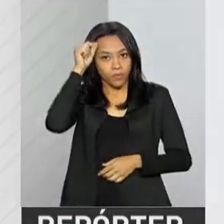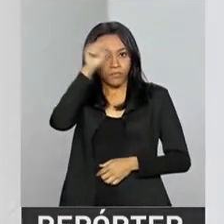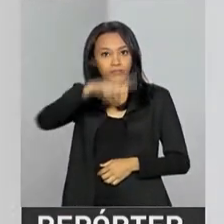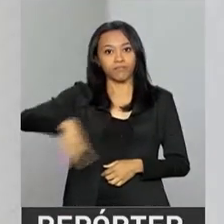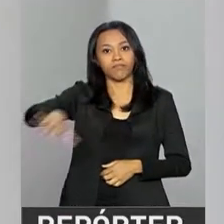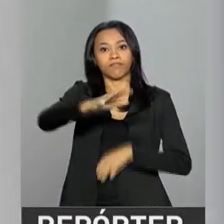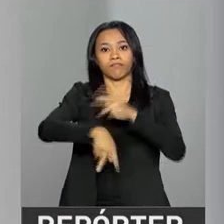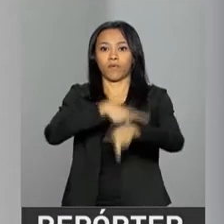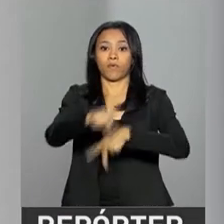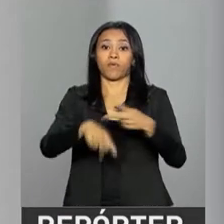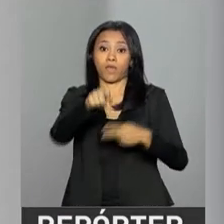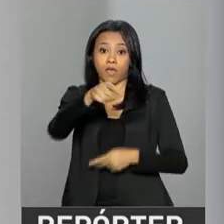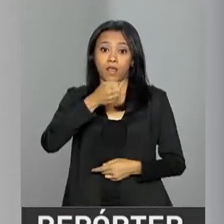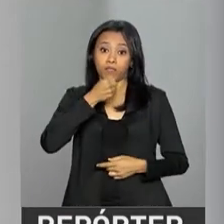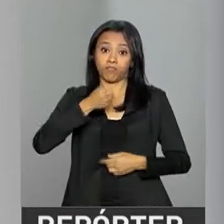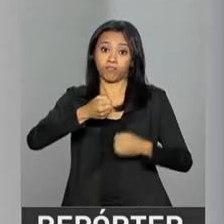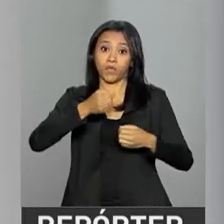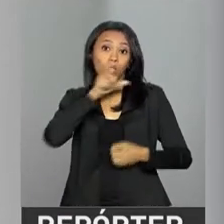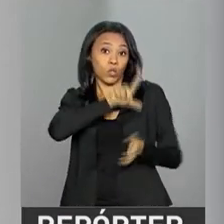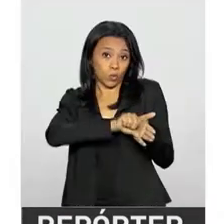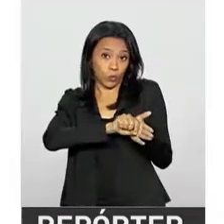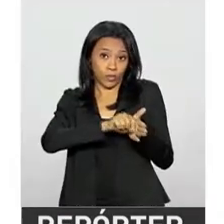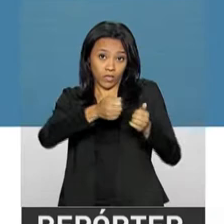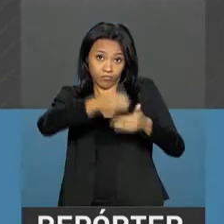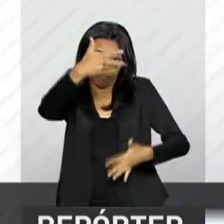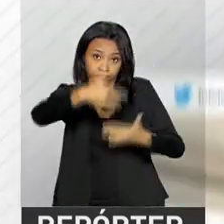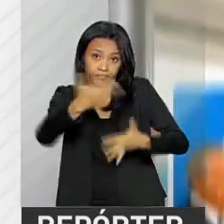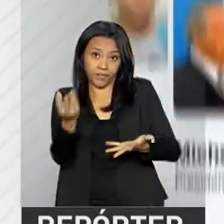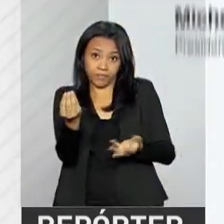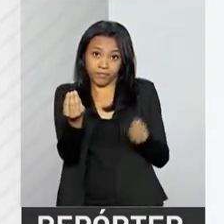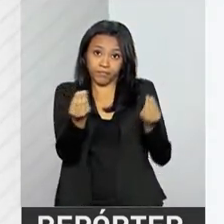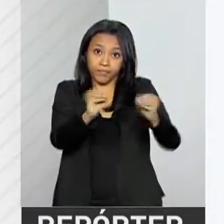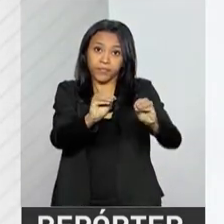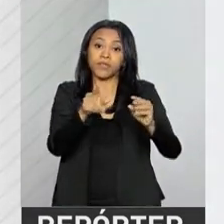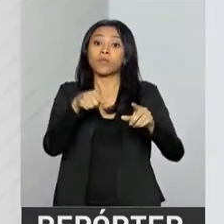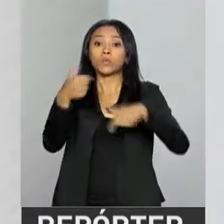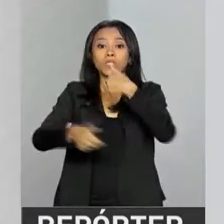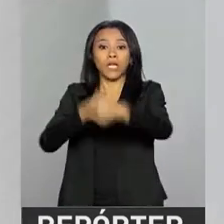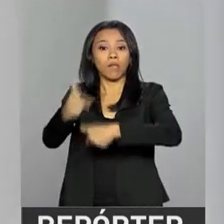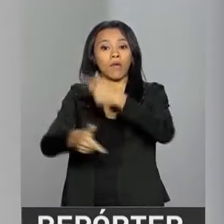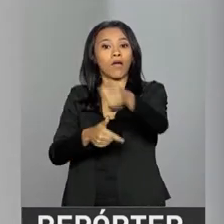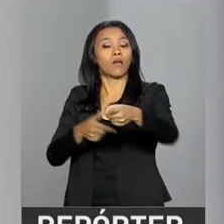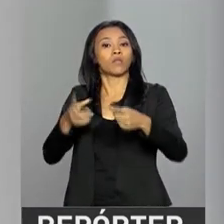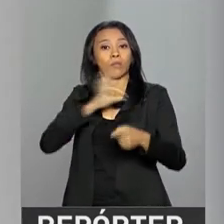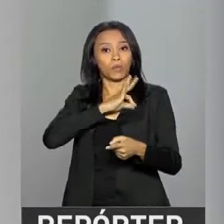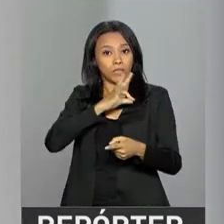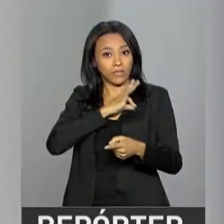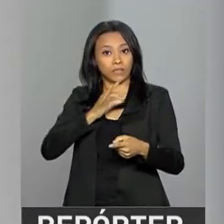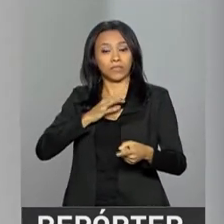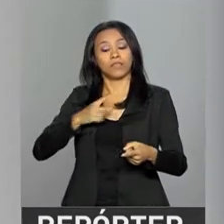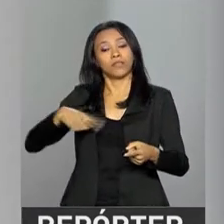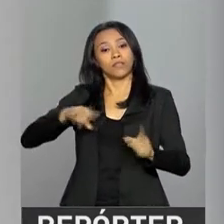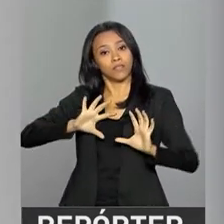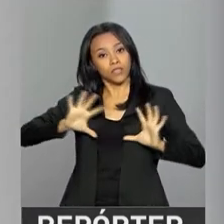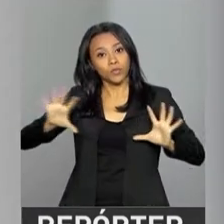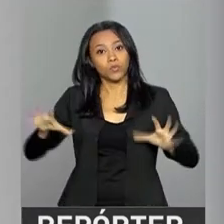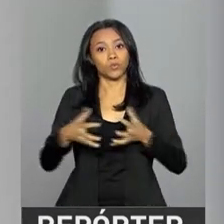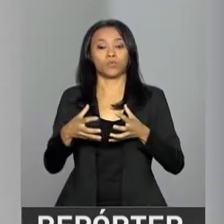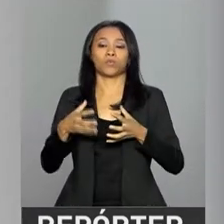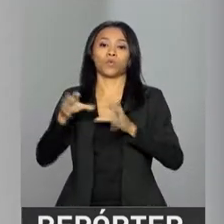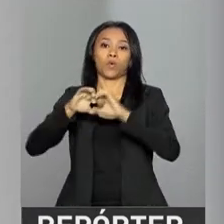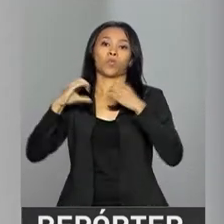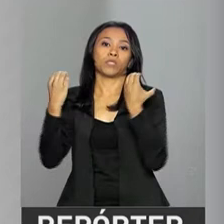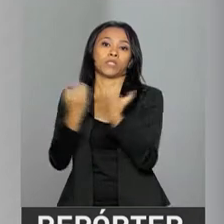Temer divulgou parte da conversa, onde afirmou que o trabalho das polícias tem de ser em conjunto com a comunidade, a justiça